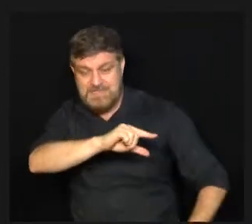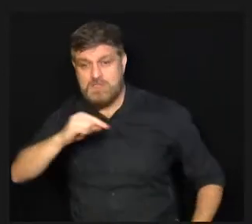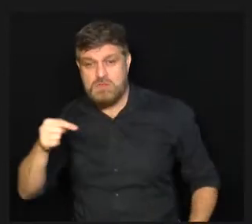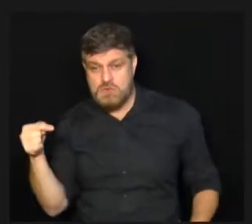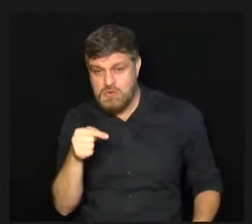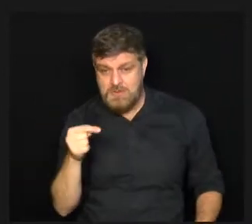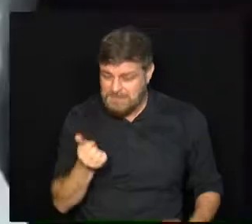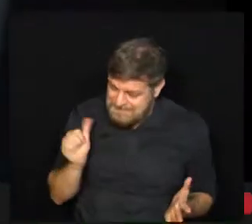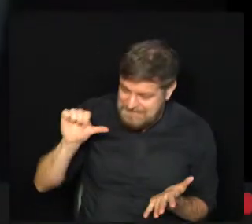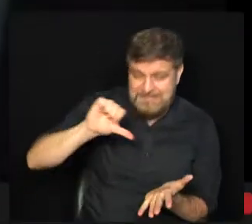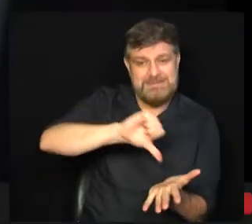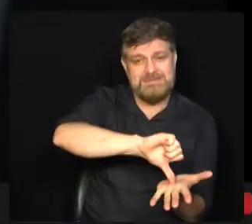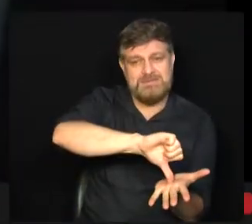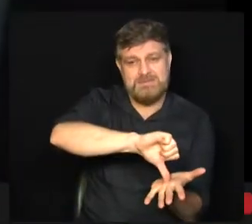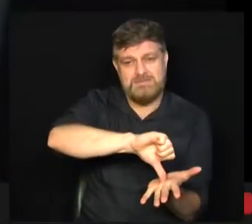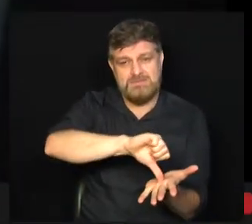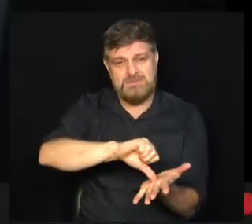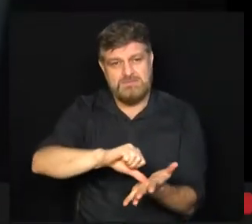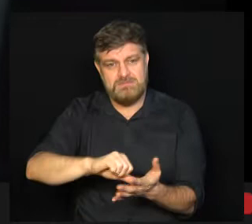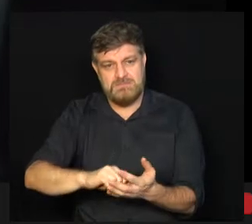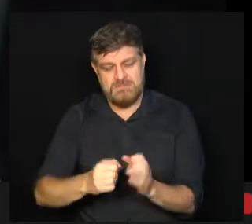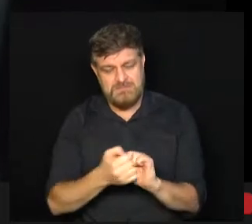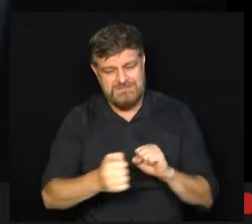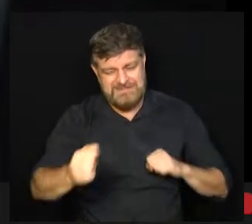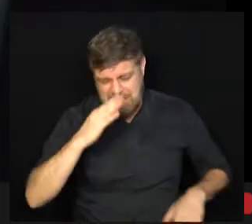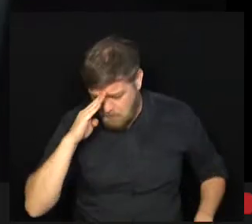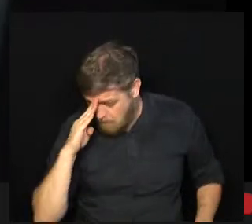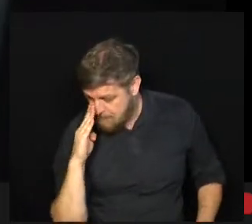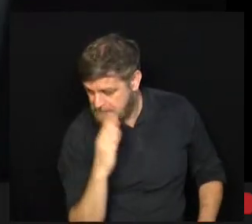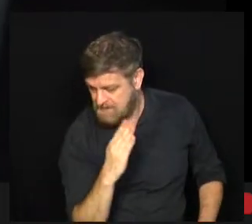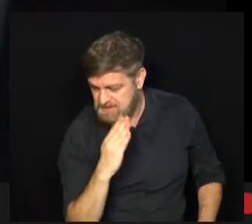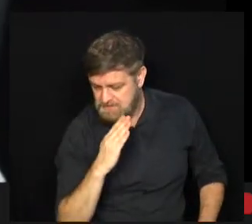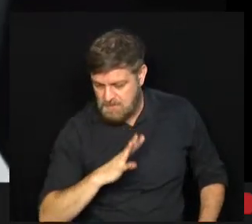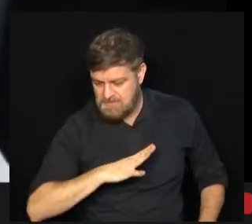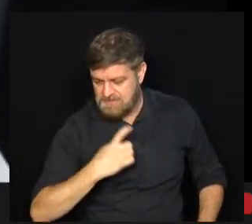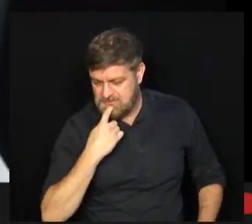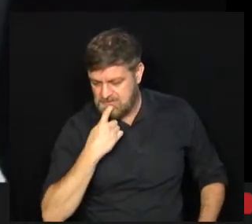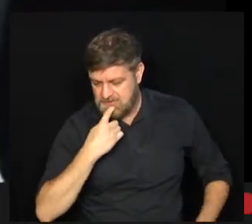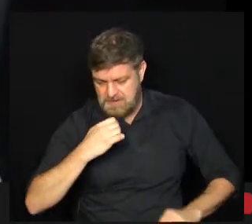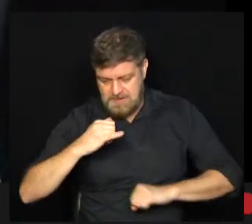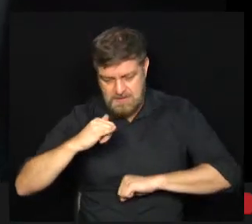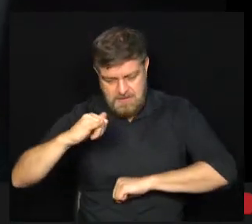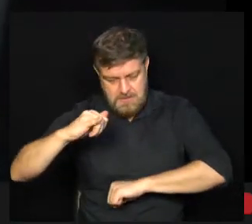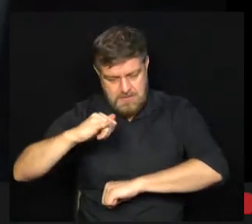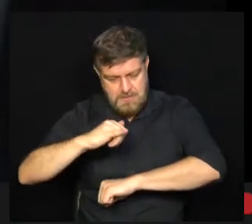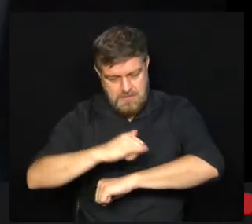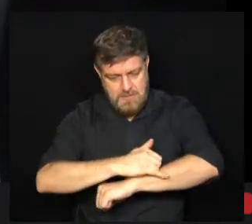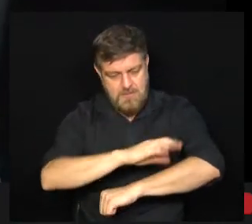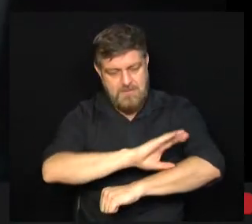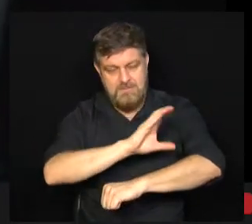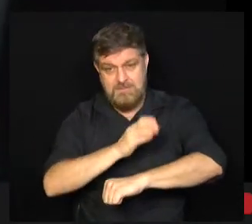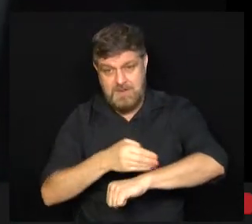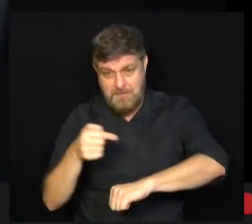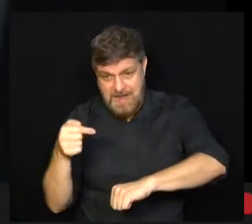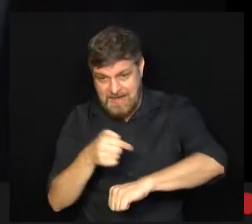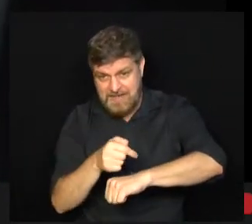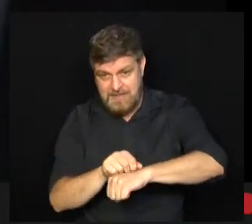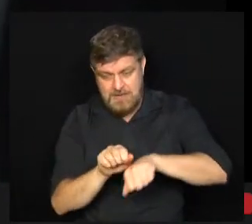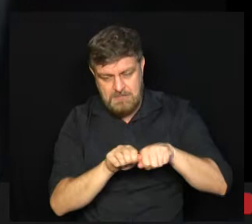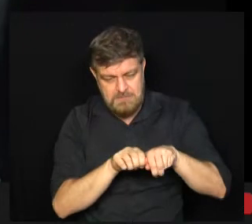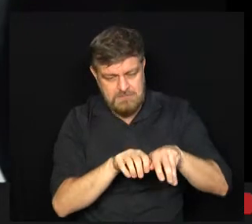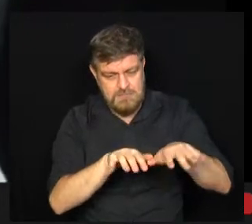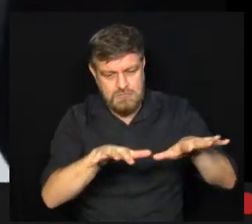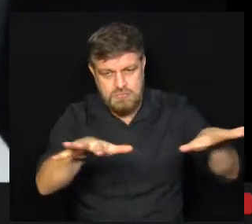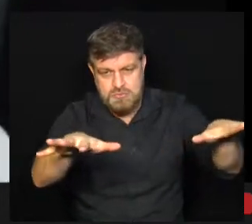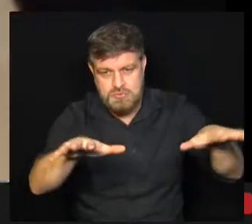né? Como o seu aeroporto principal, ou seja, é de Viracopos que ela distribuiria e